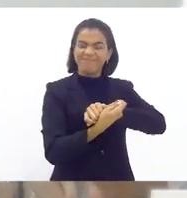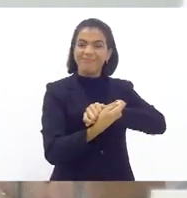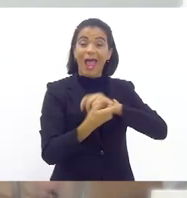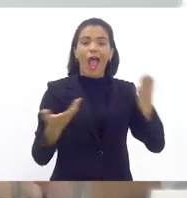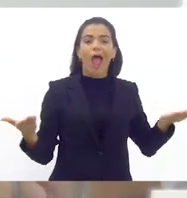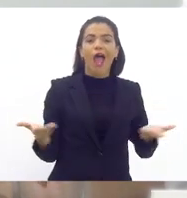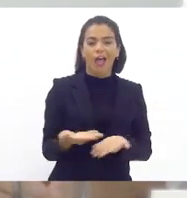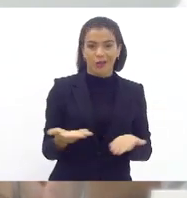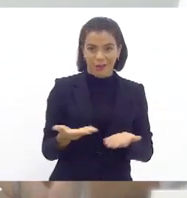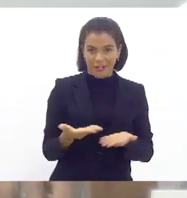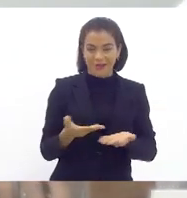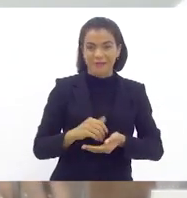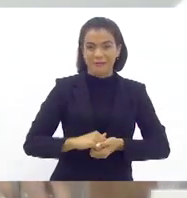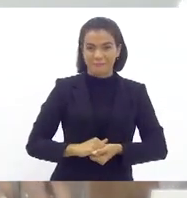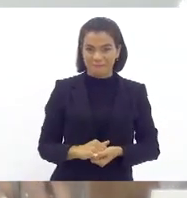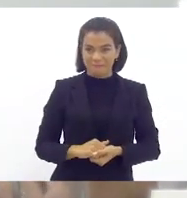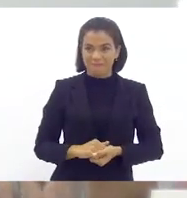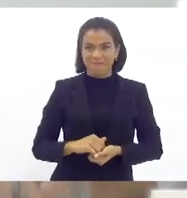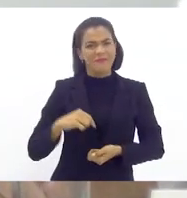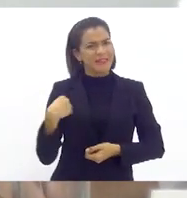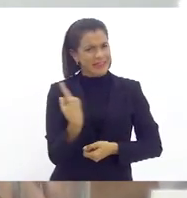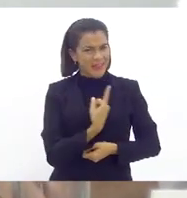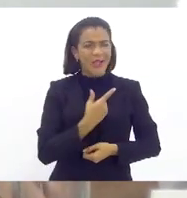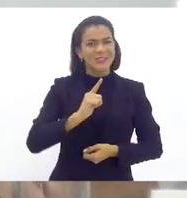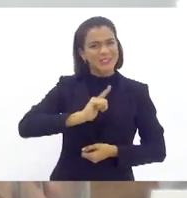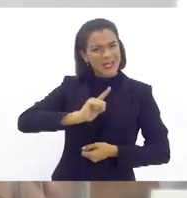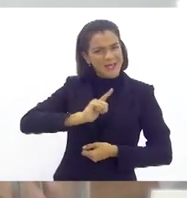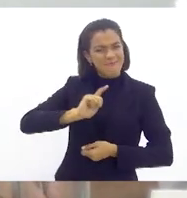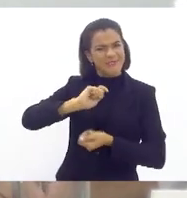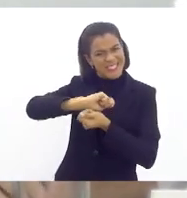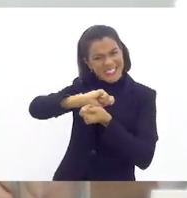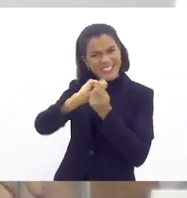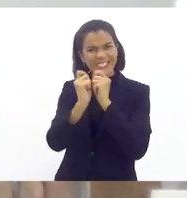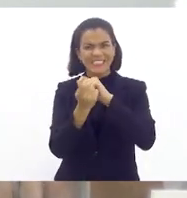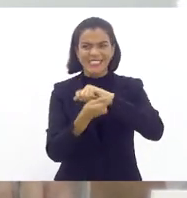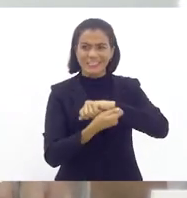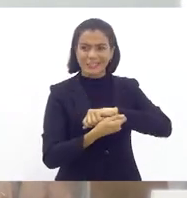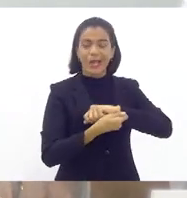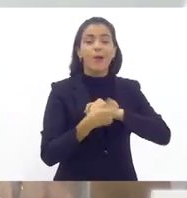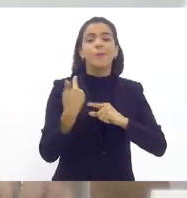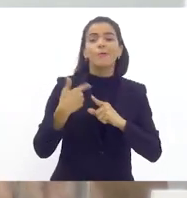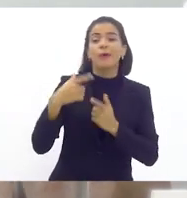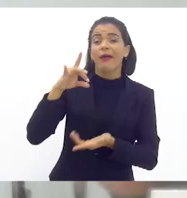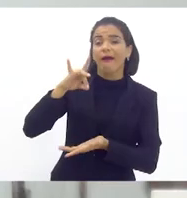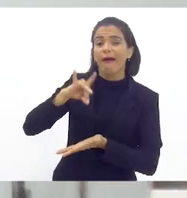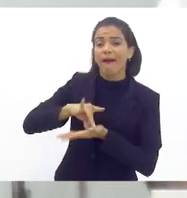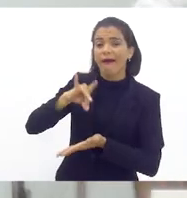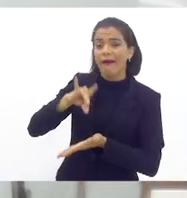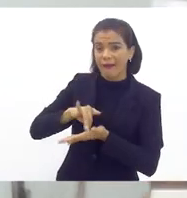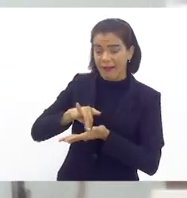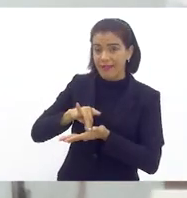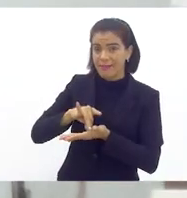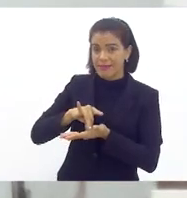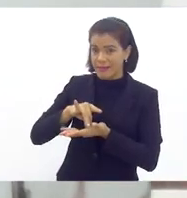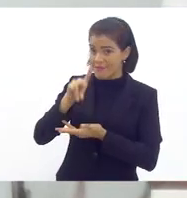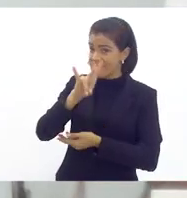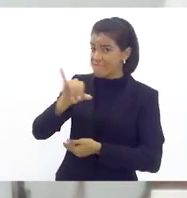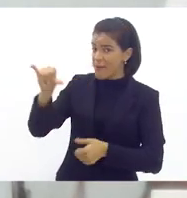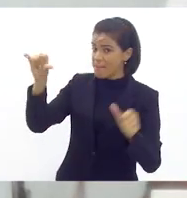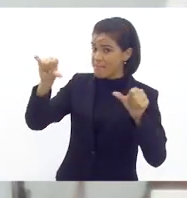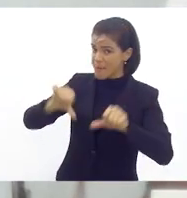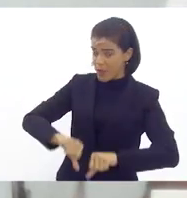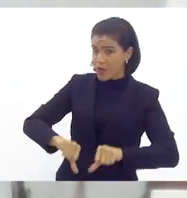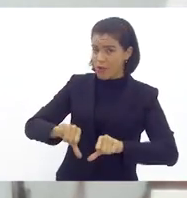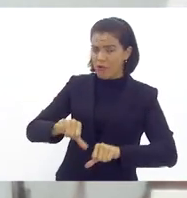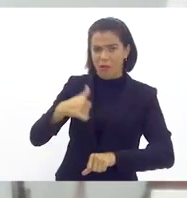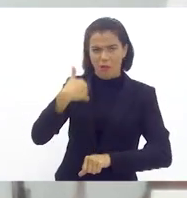agora. Temos que virar esse jogo, porque a realidade vai ficar pior. Então,